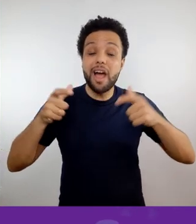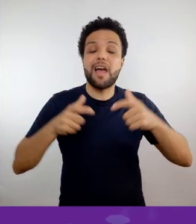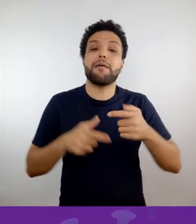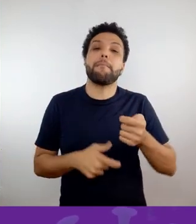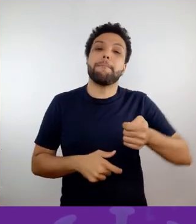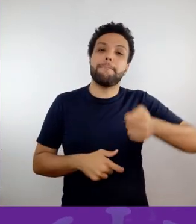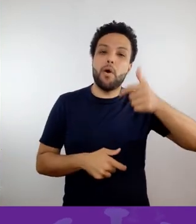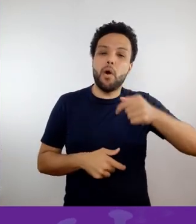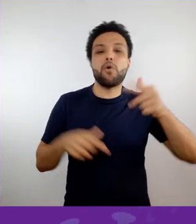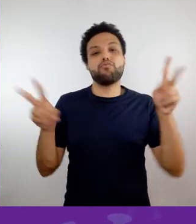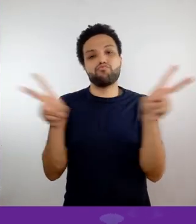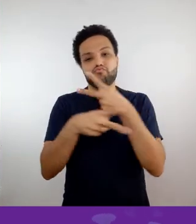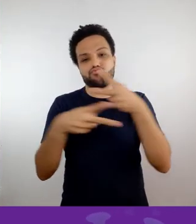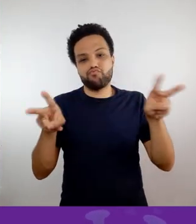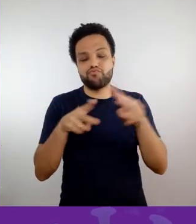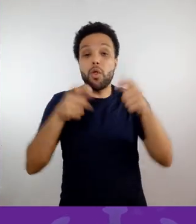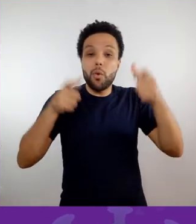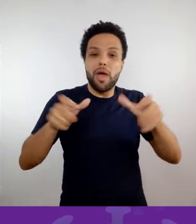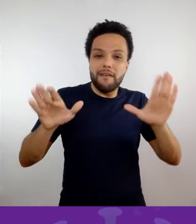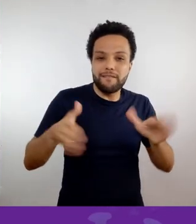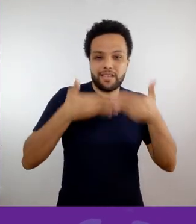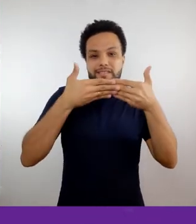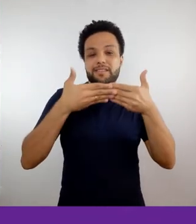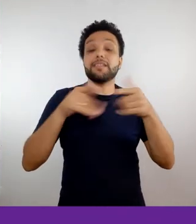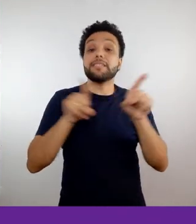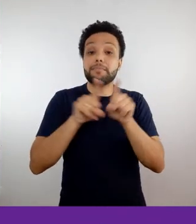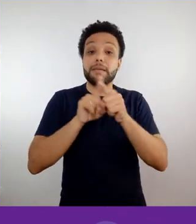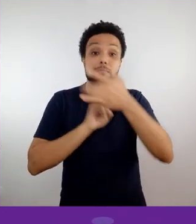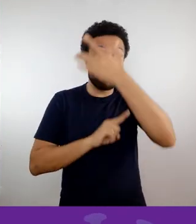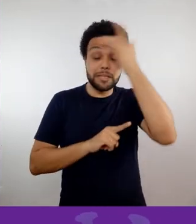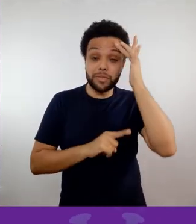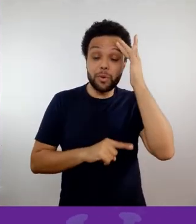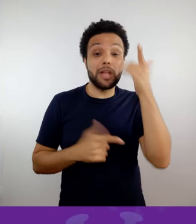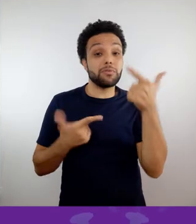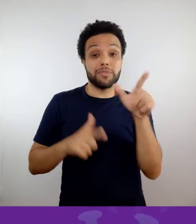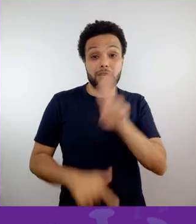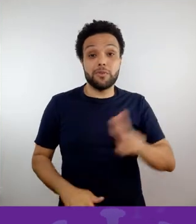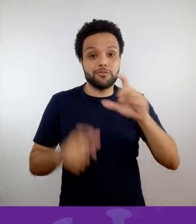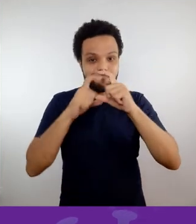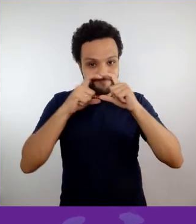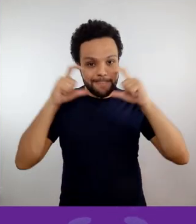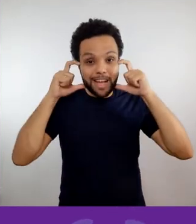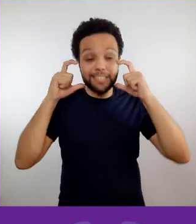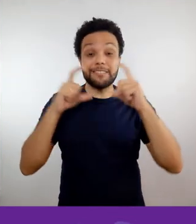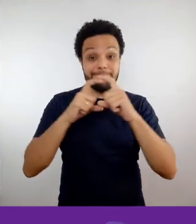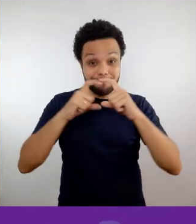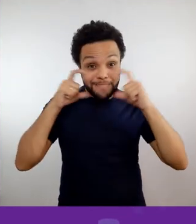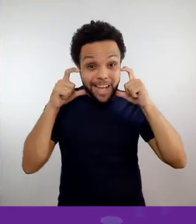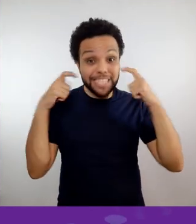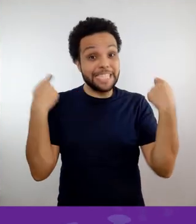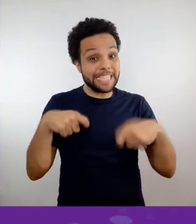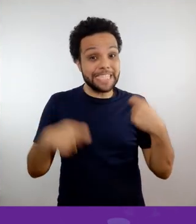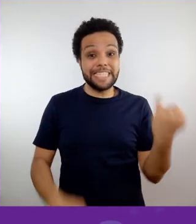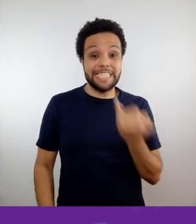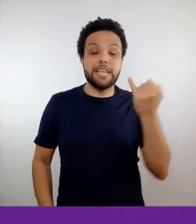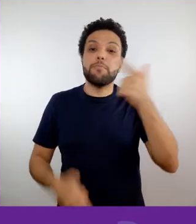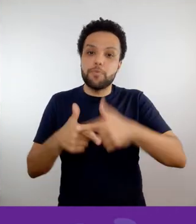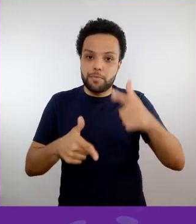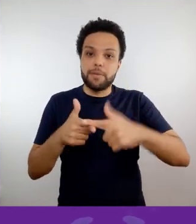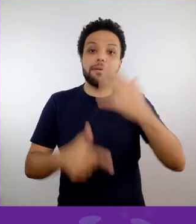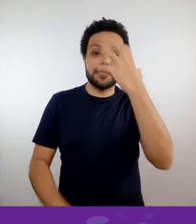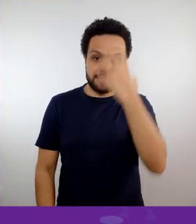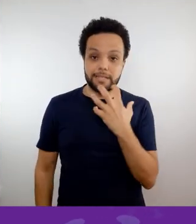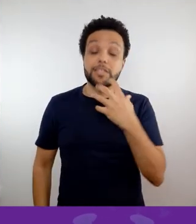são locais de pouca ventilação o chaves e a questão das pessoas não usarem máscara é isso aí